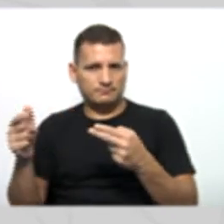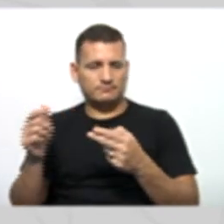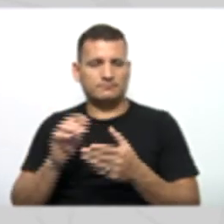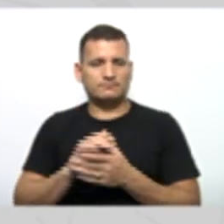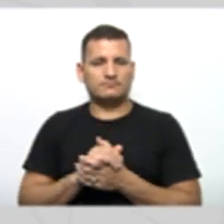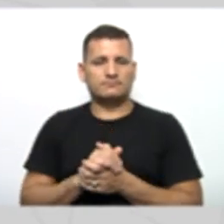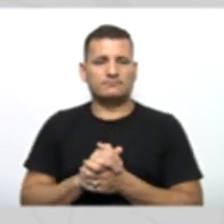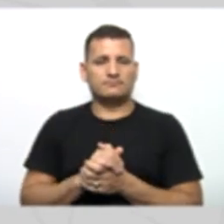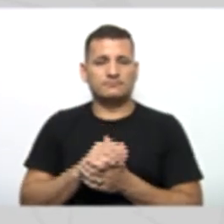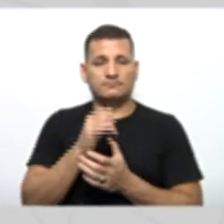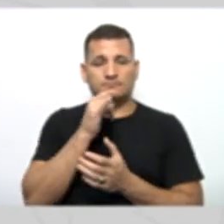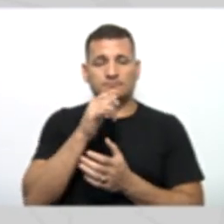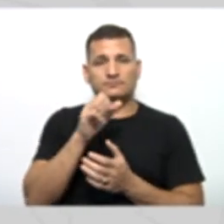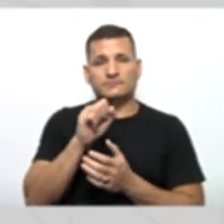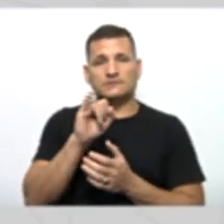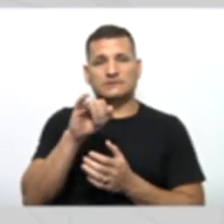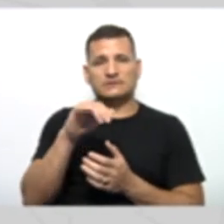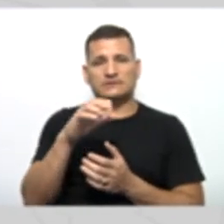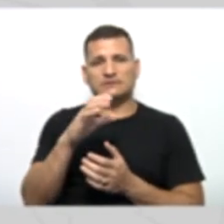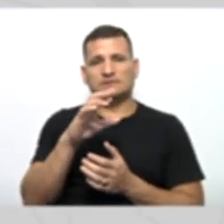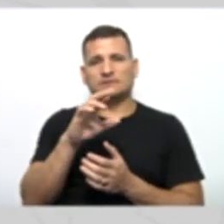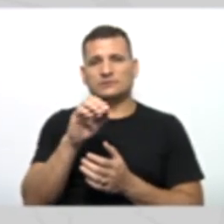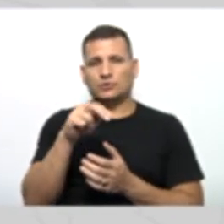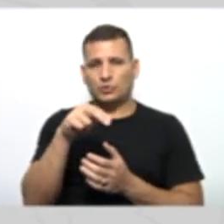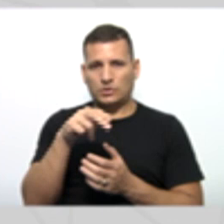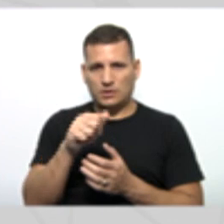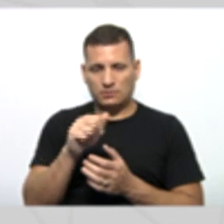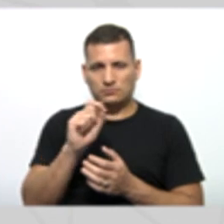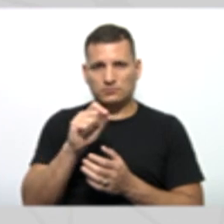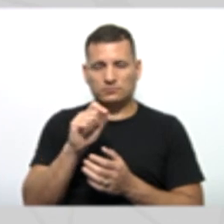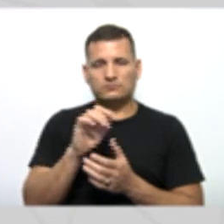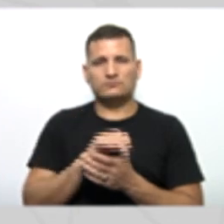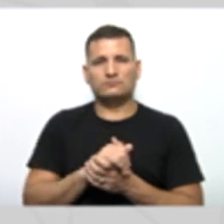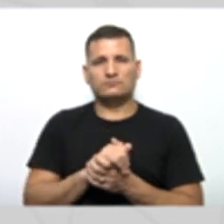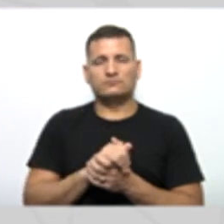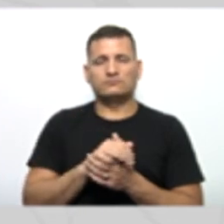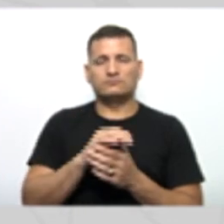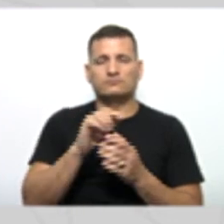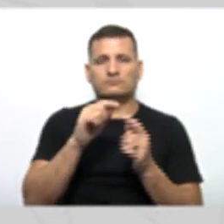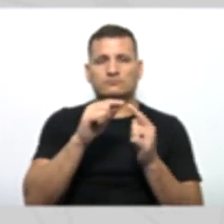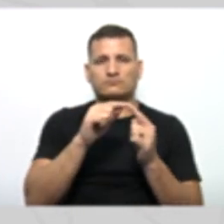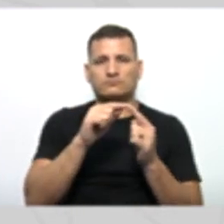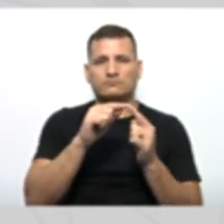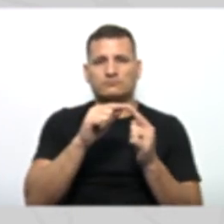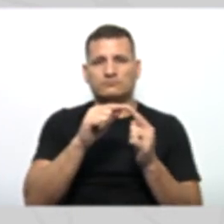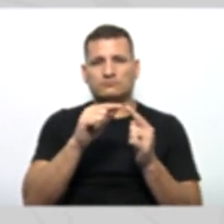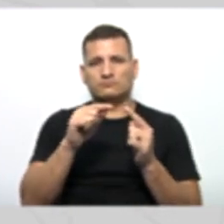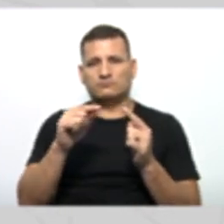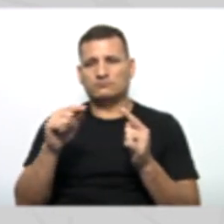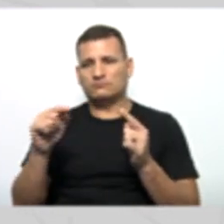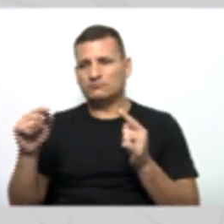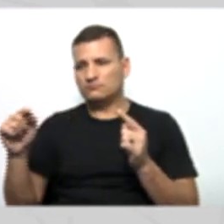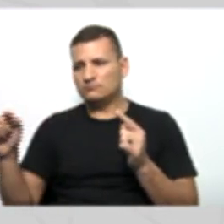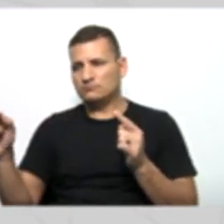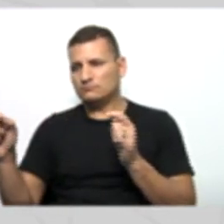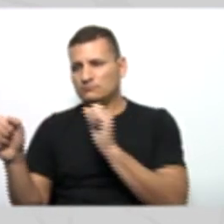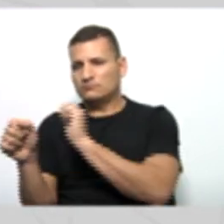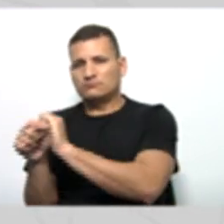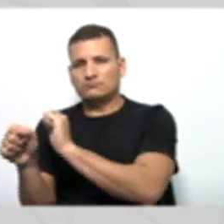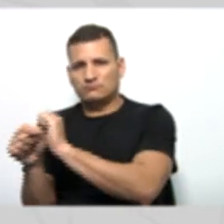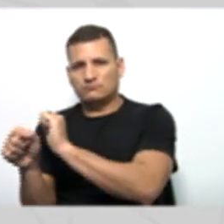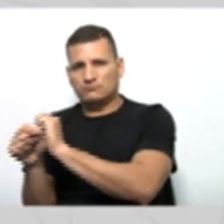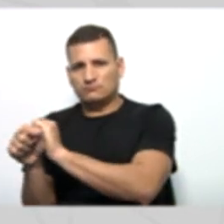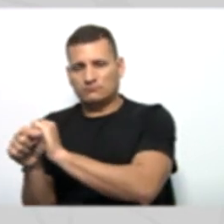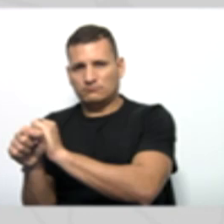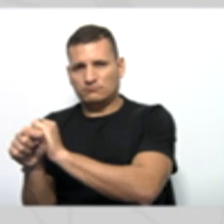Quando ela é síncrona, indica que o objeto espera que o objeto receptor processe a mensagem antes